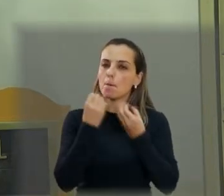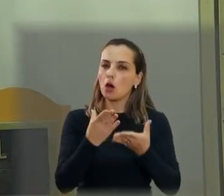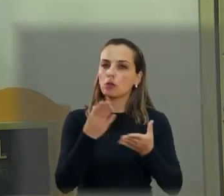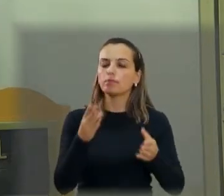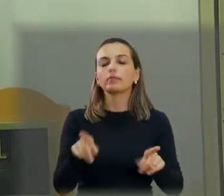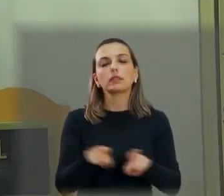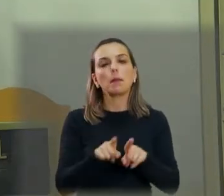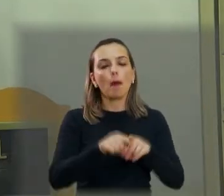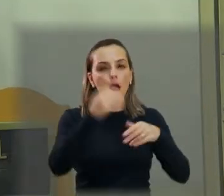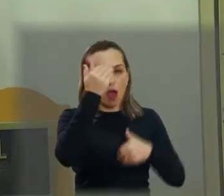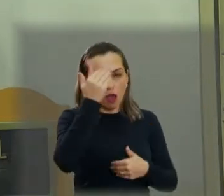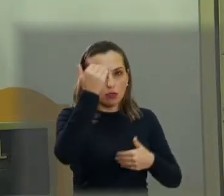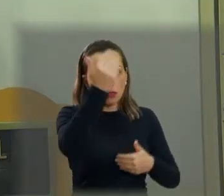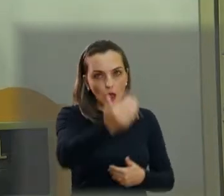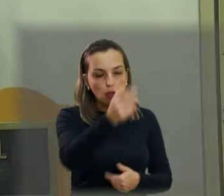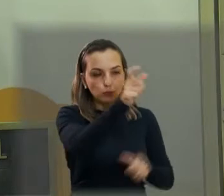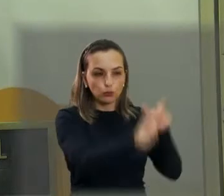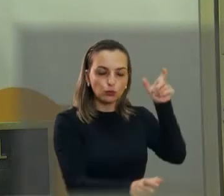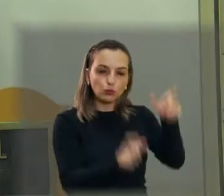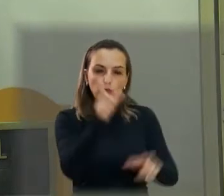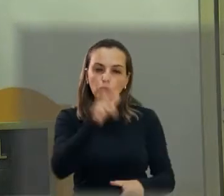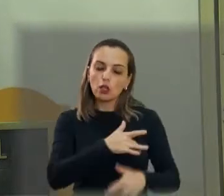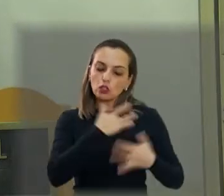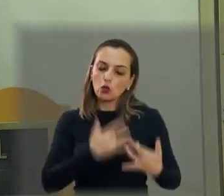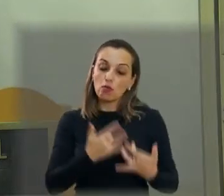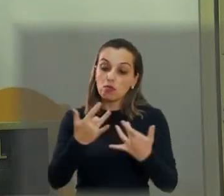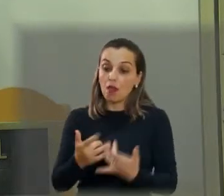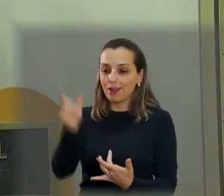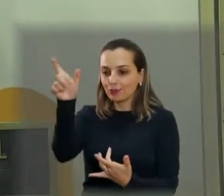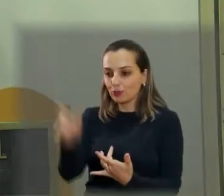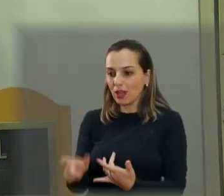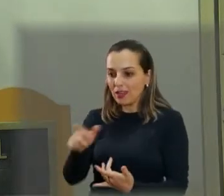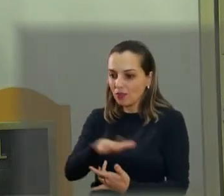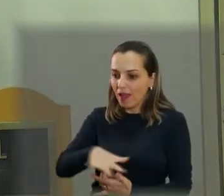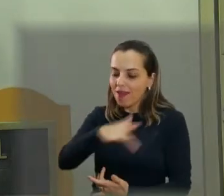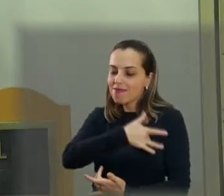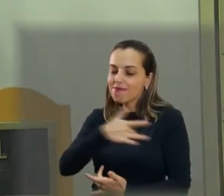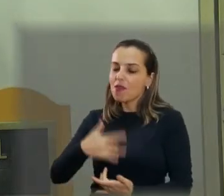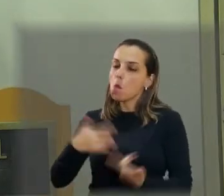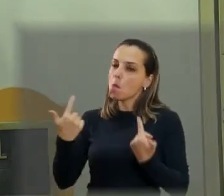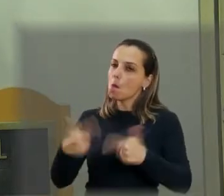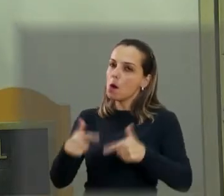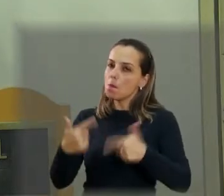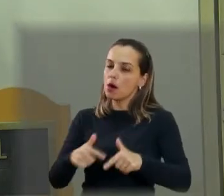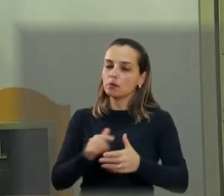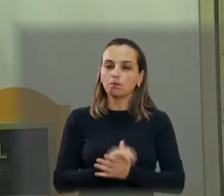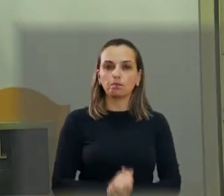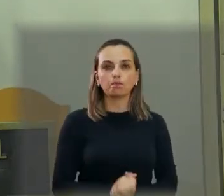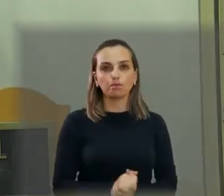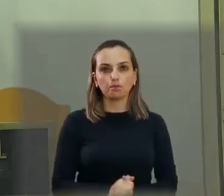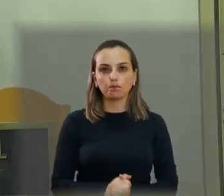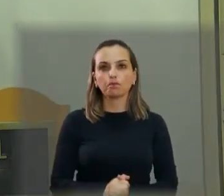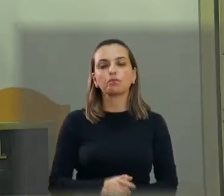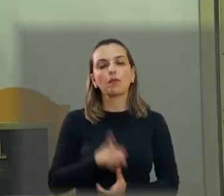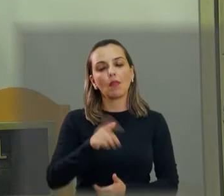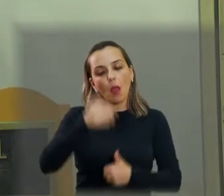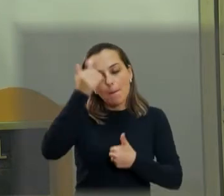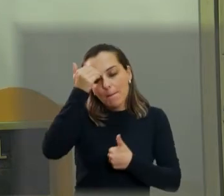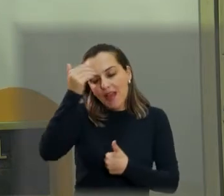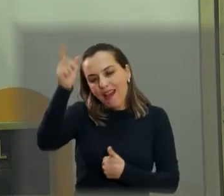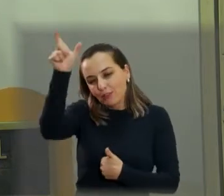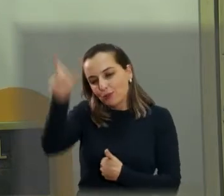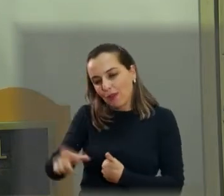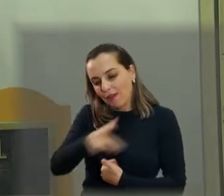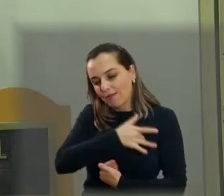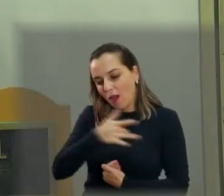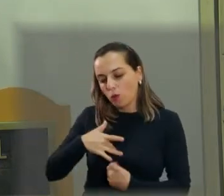E agradecer também aos que foram solidários aos profissionais de saúde, né? A gente sempre agradece aos profissionais de